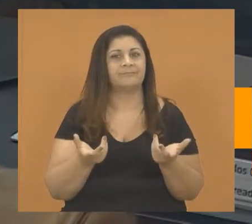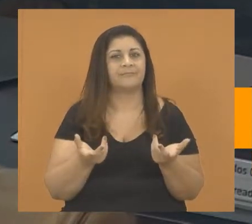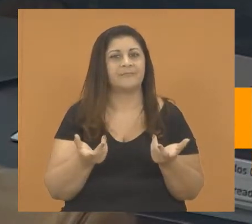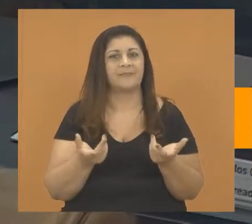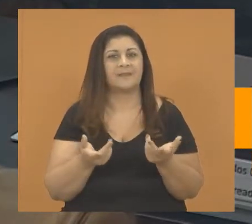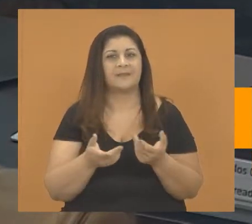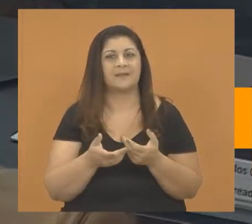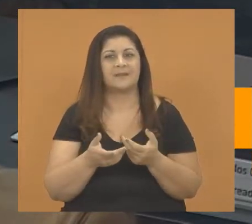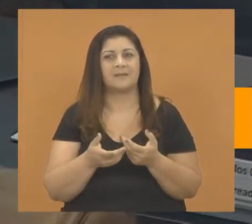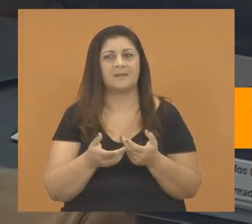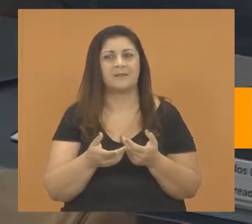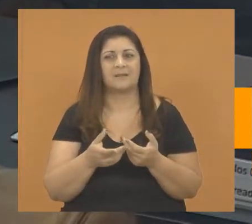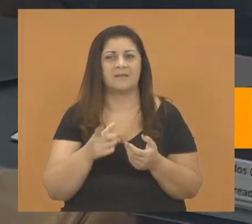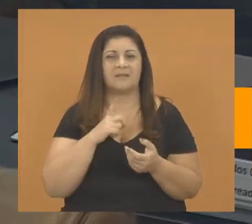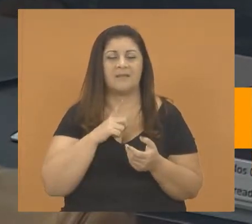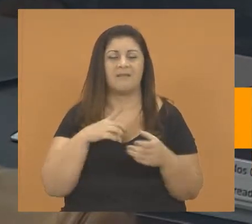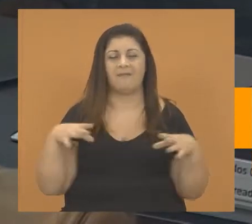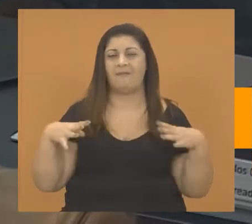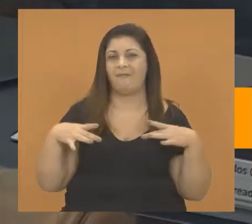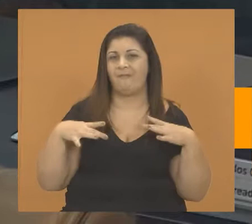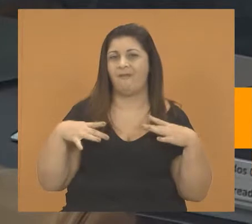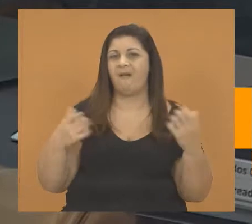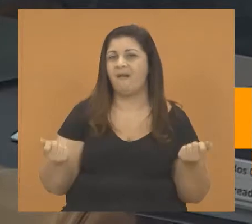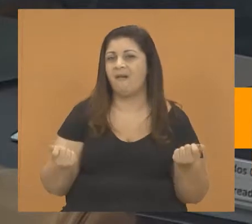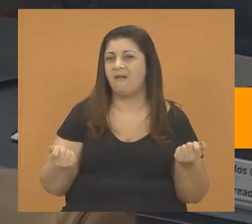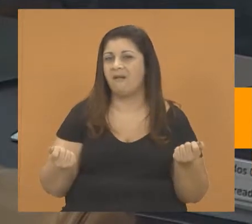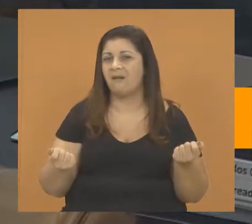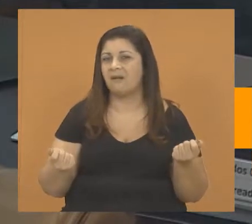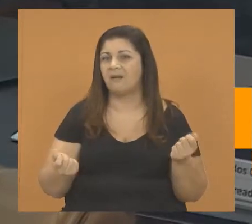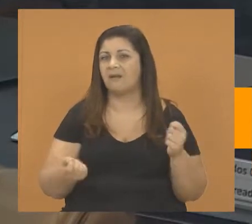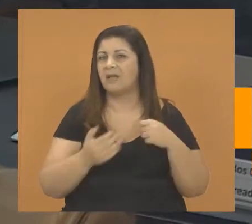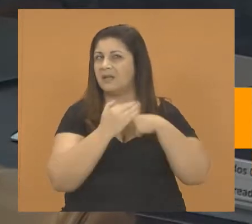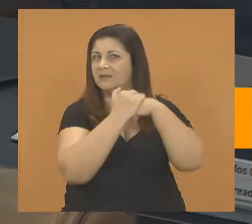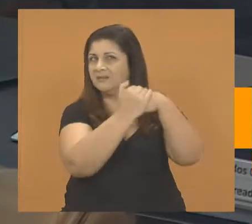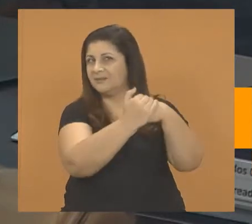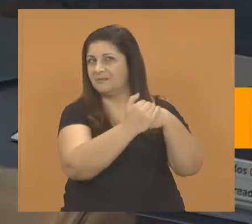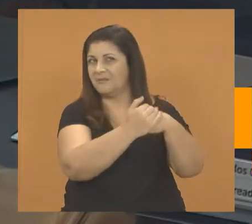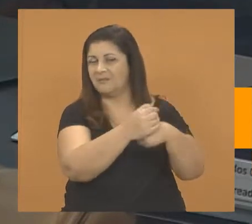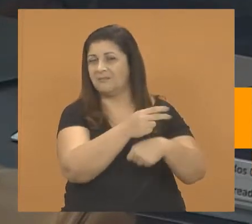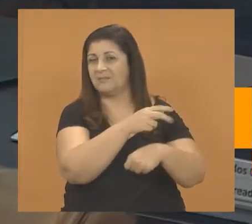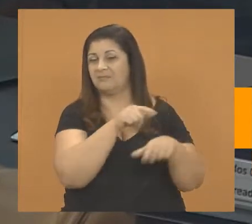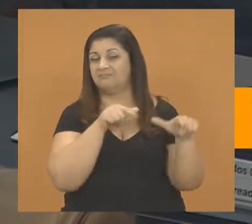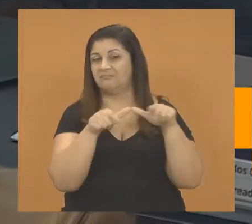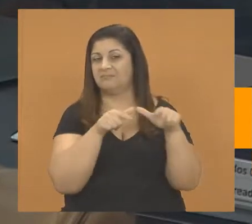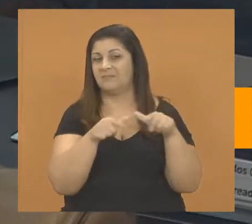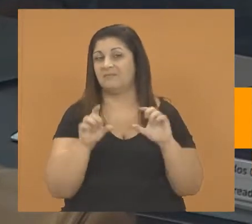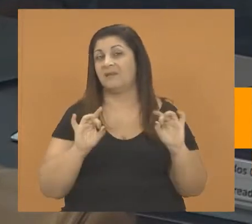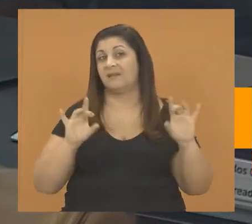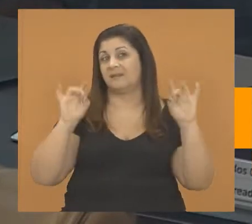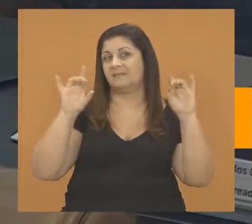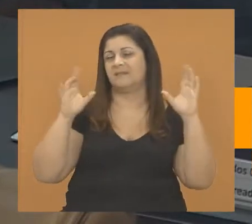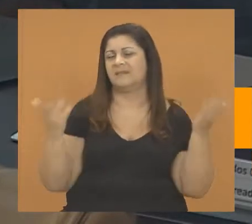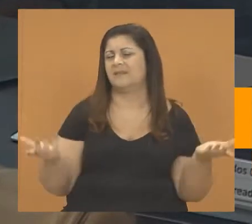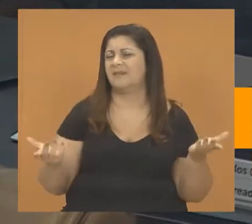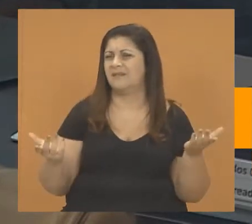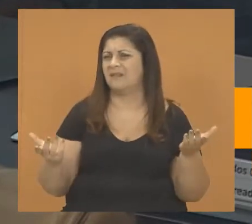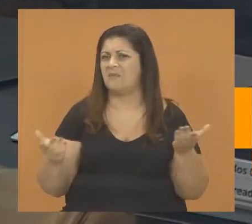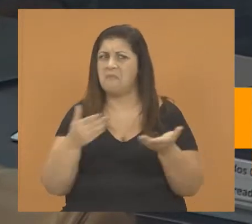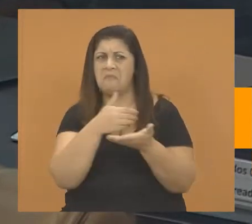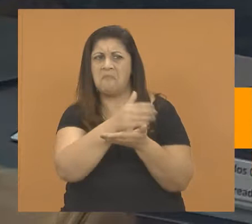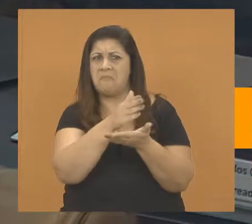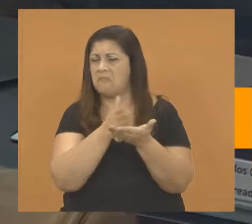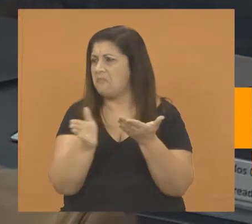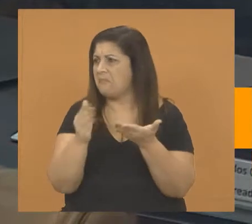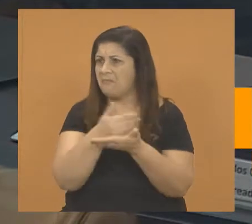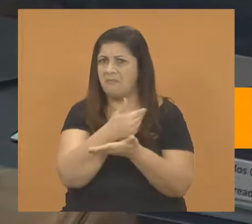fg muitos trabalhadores estão sendo nomeado que infelizmente não é do agrado de muitos trabalhadores não acho que a gente tem que prestar muita